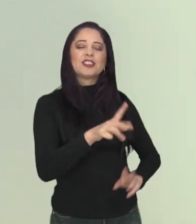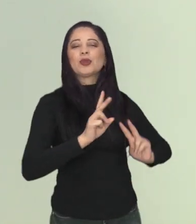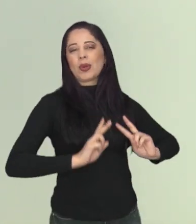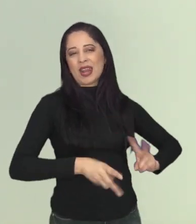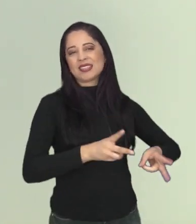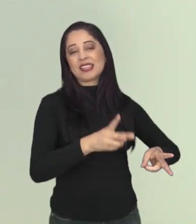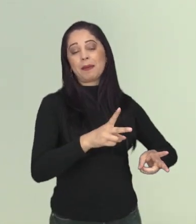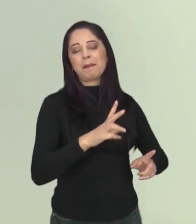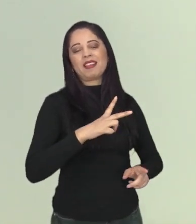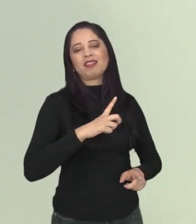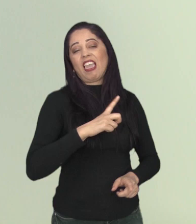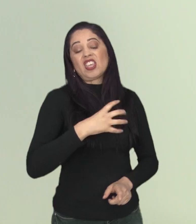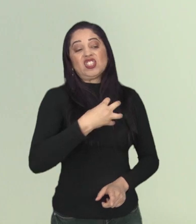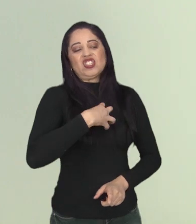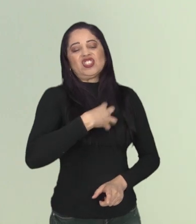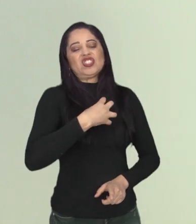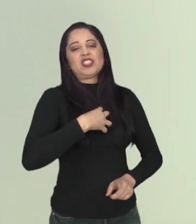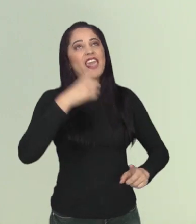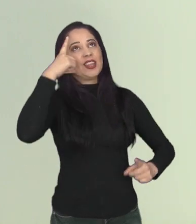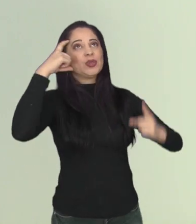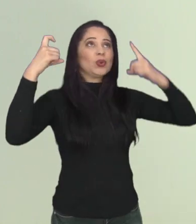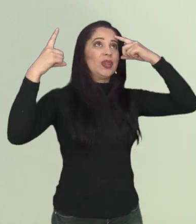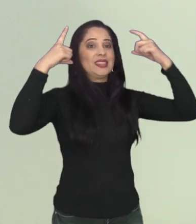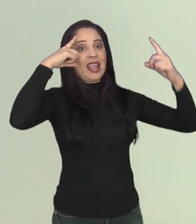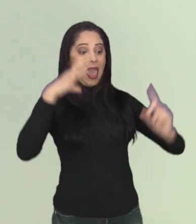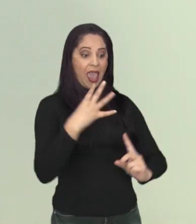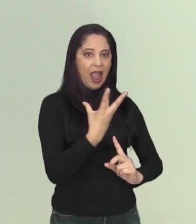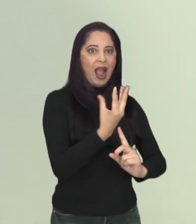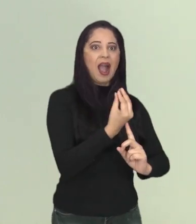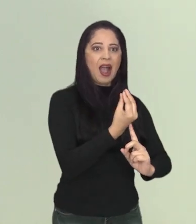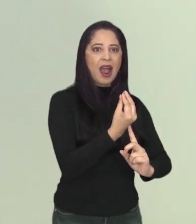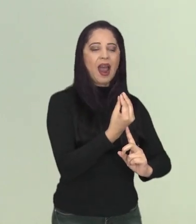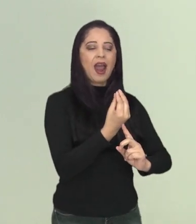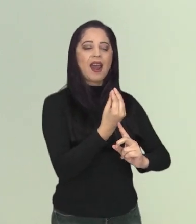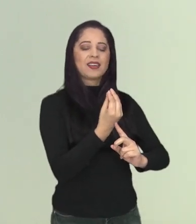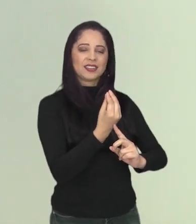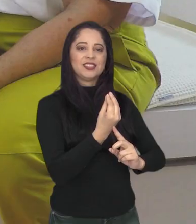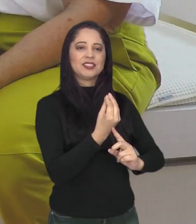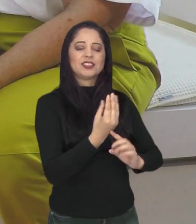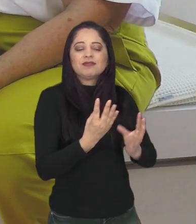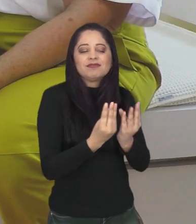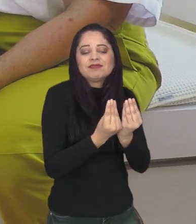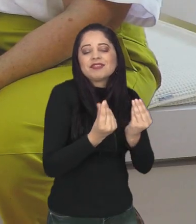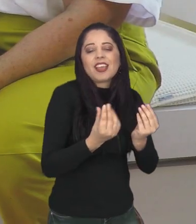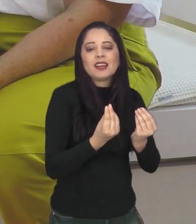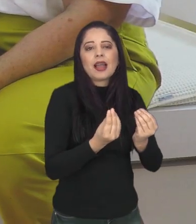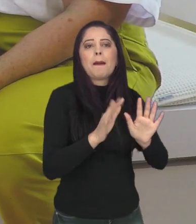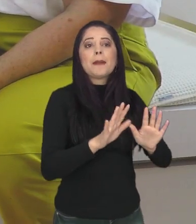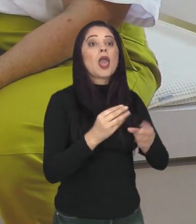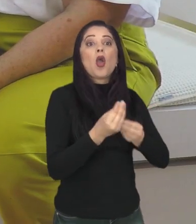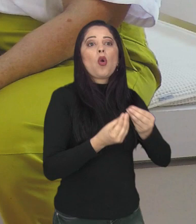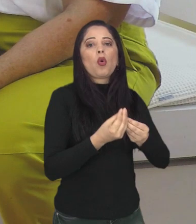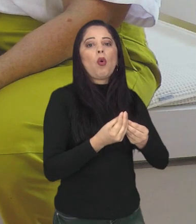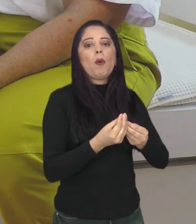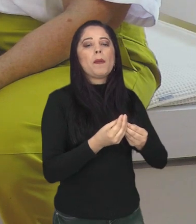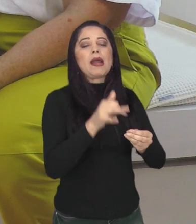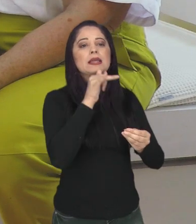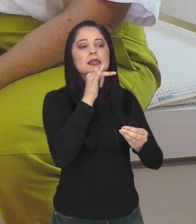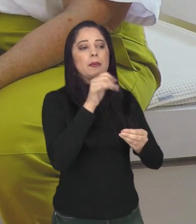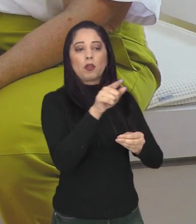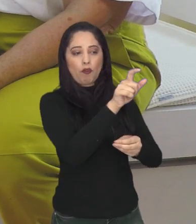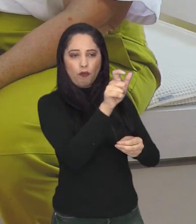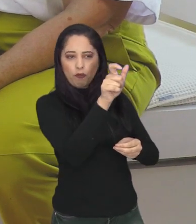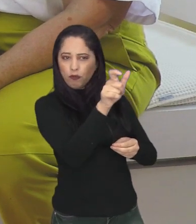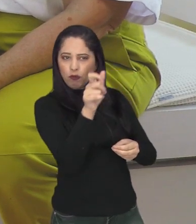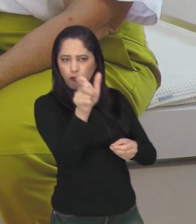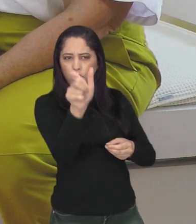esse lado mais criativo né mas delicado é como que foi essa transição quando